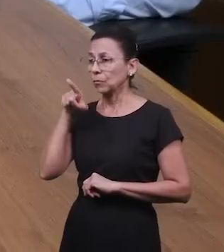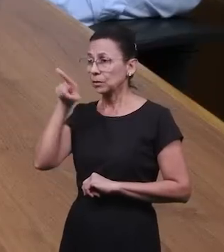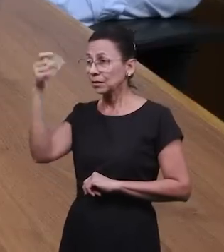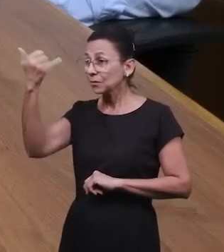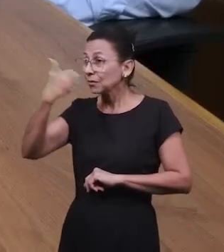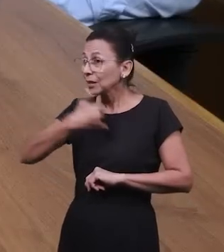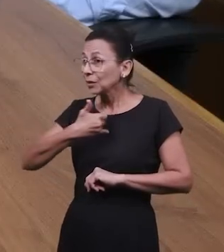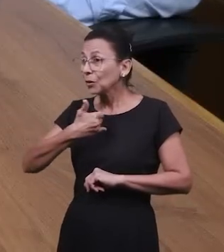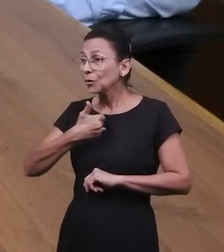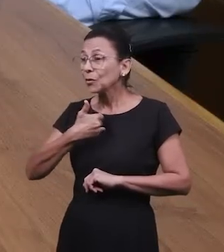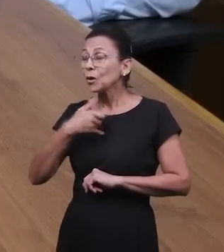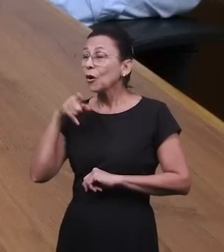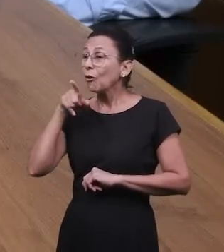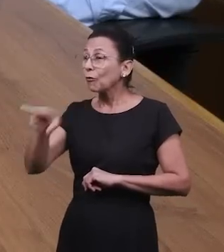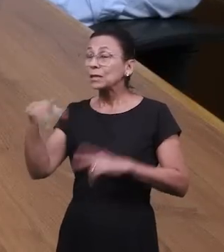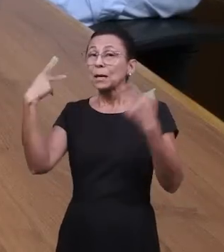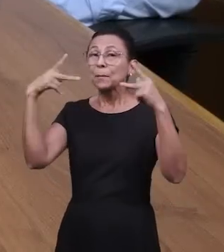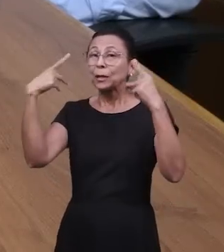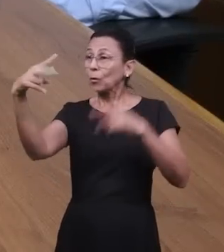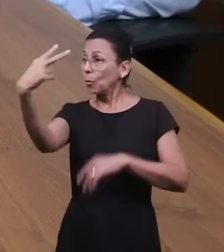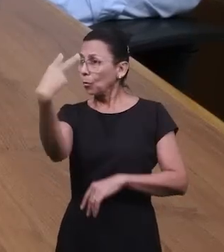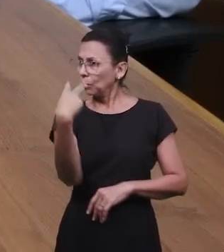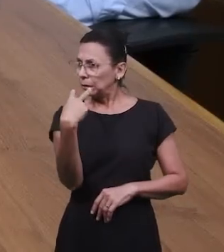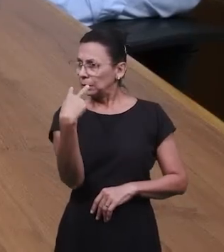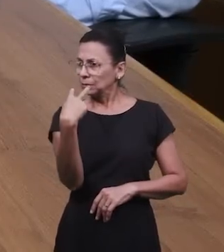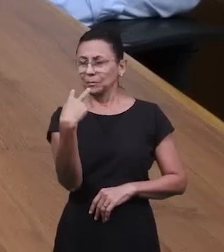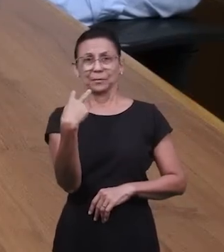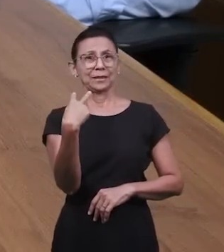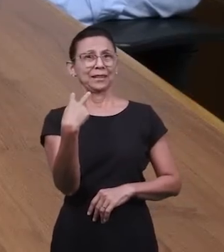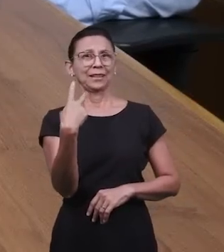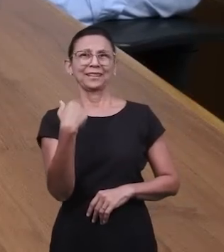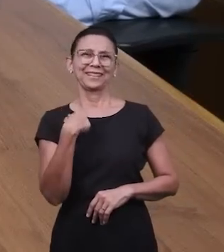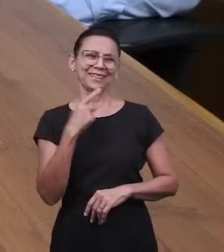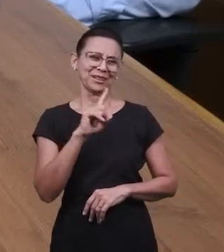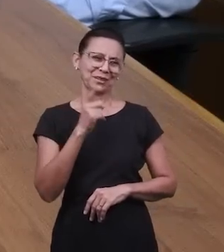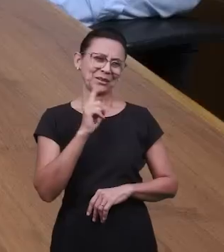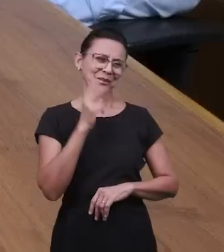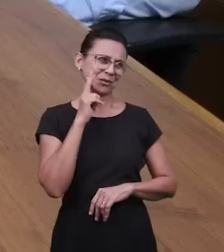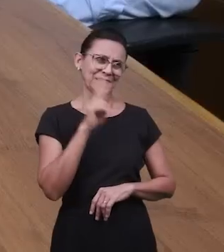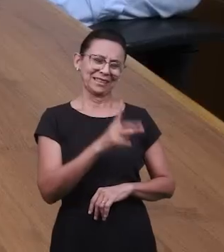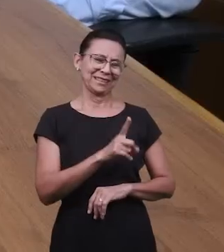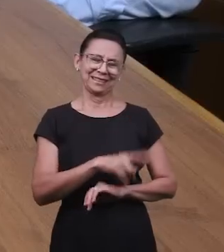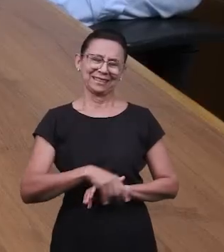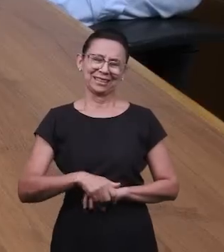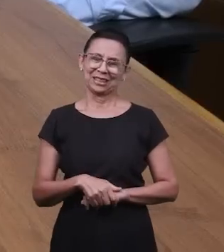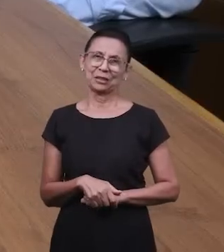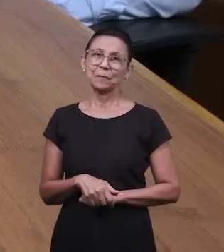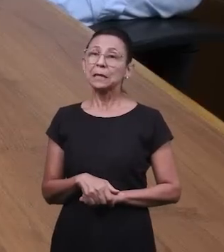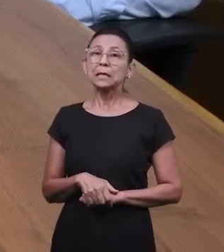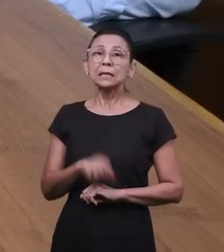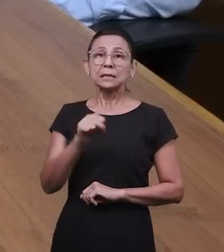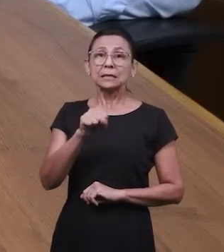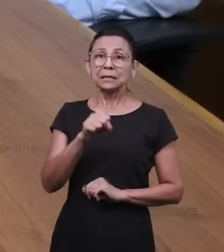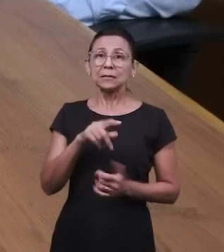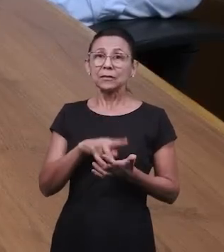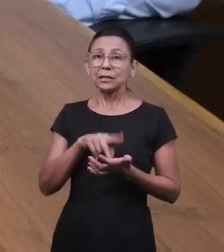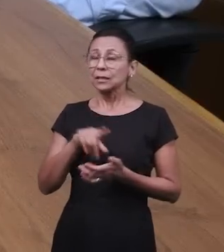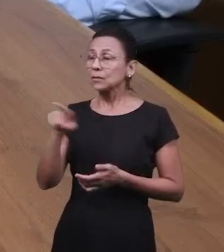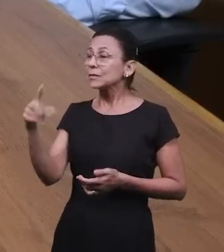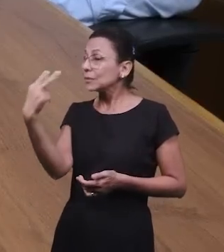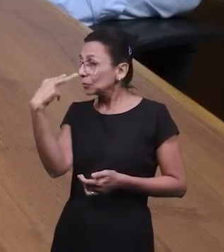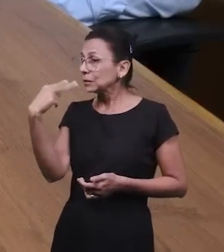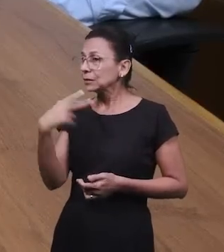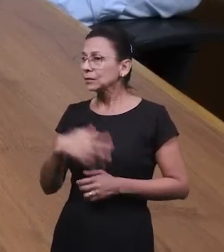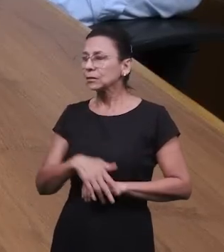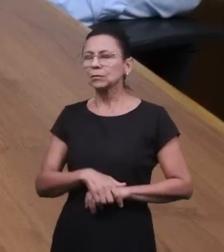mim. Aí até falou assim, o senhor pregou olhando para mim. Eu disse, não peguei olhando para a senhora, não. Ela disse, não, o senhor até estava olhando para mim.